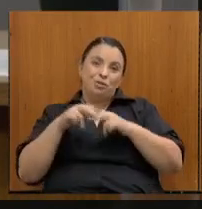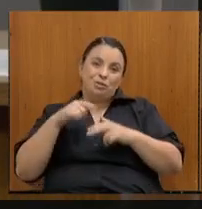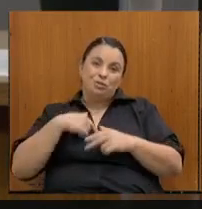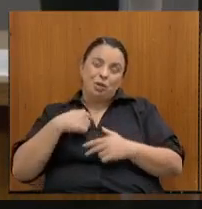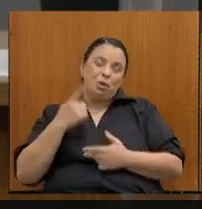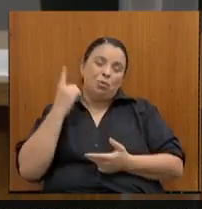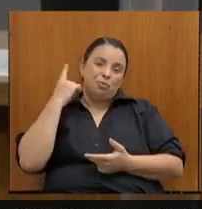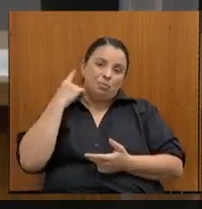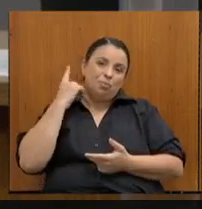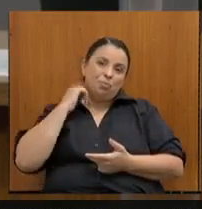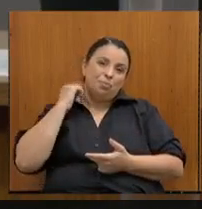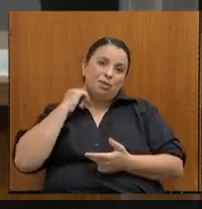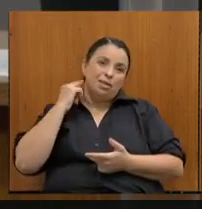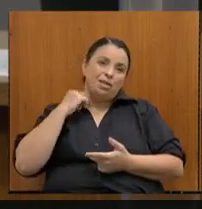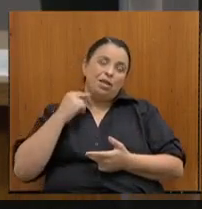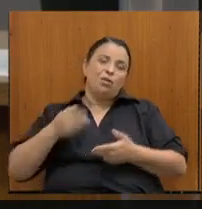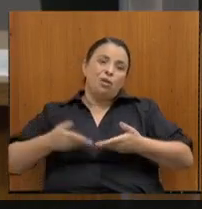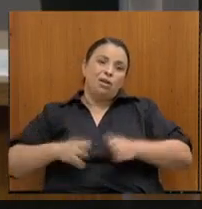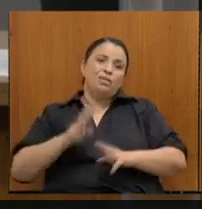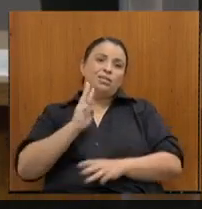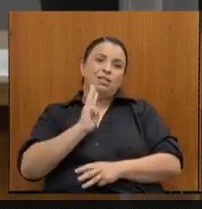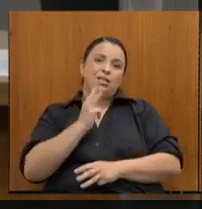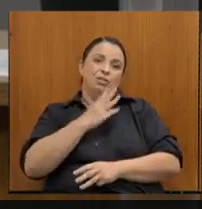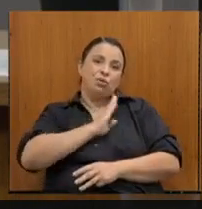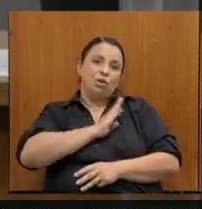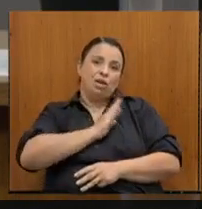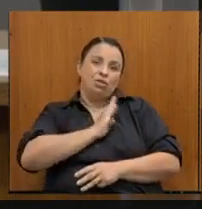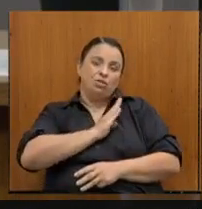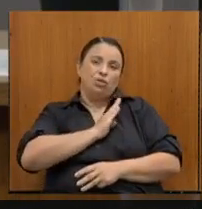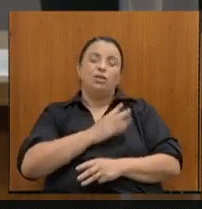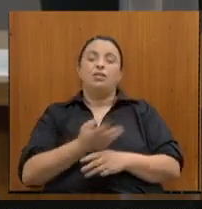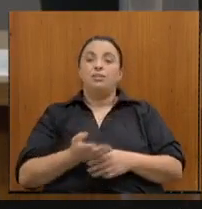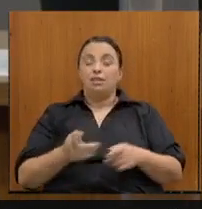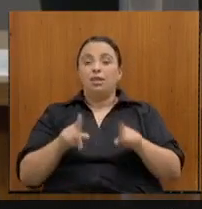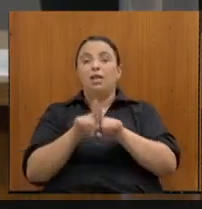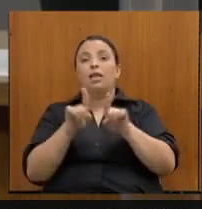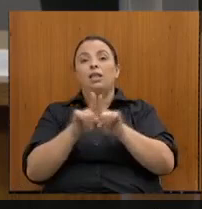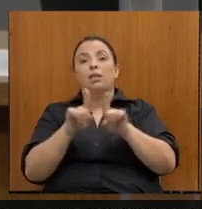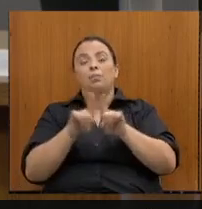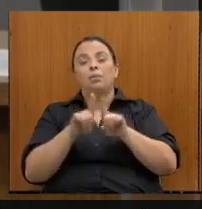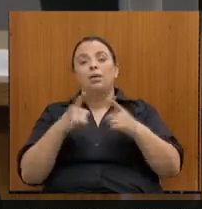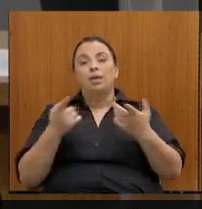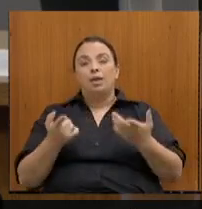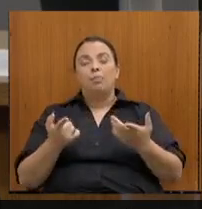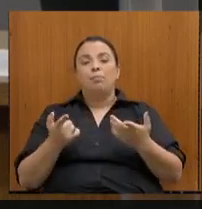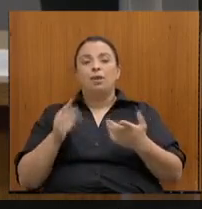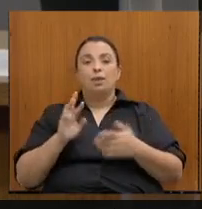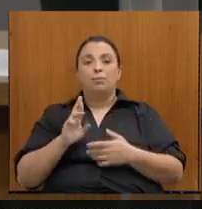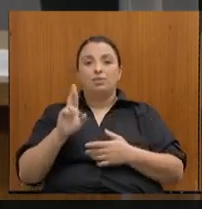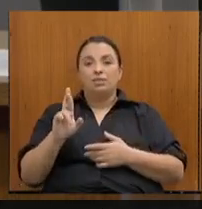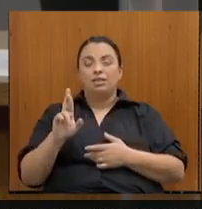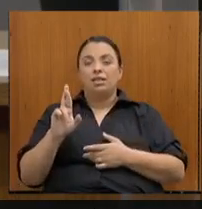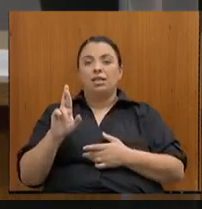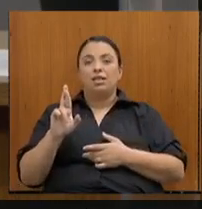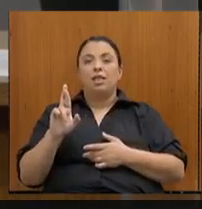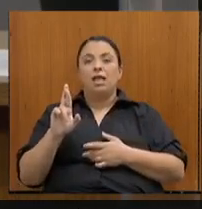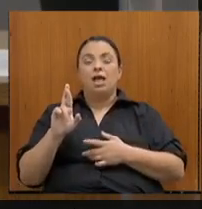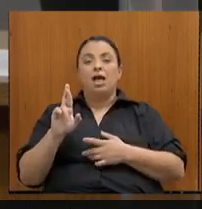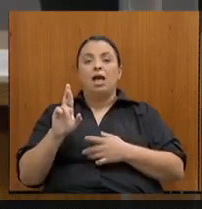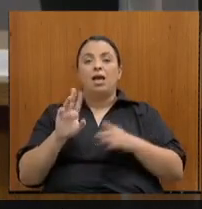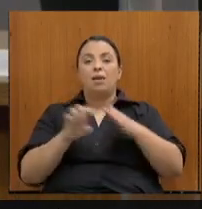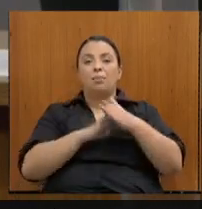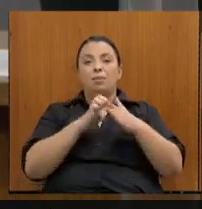formado na universidade de Itajubá e também por estar representando aqui a comer né e anexo e